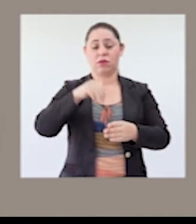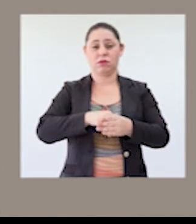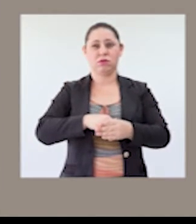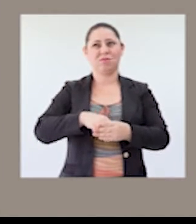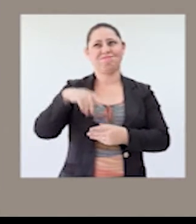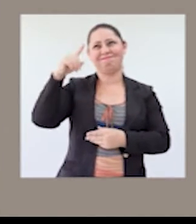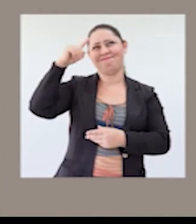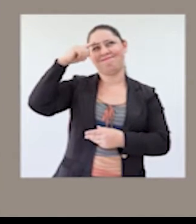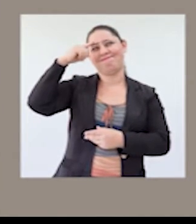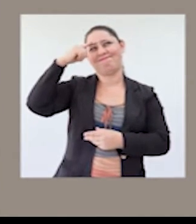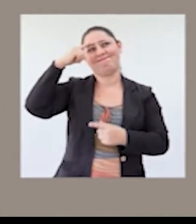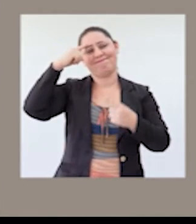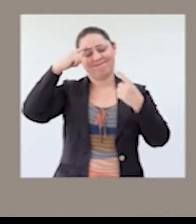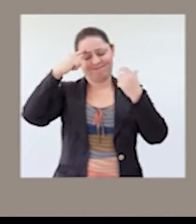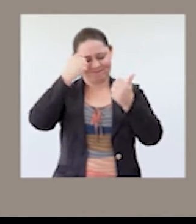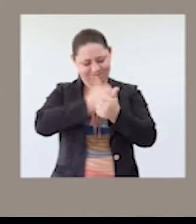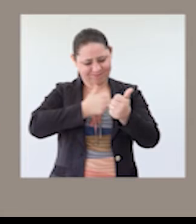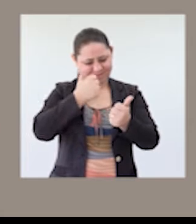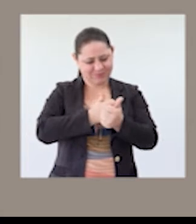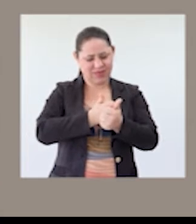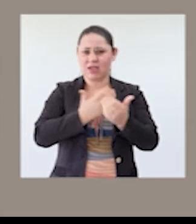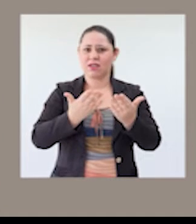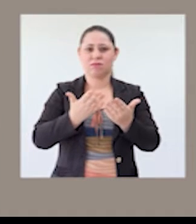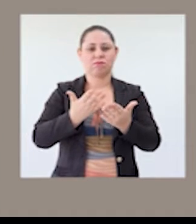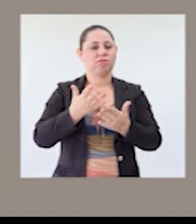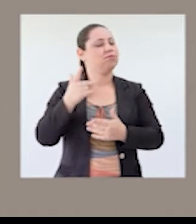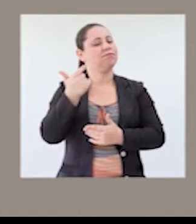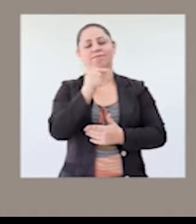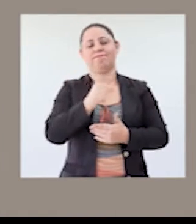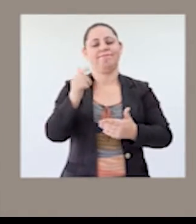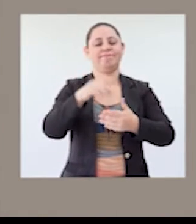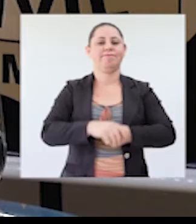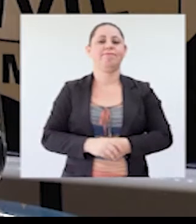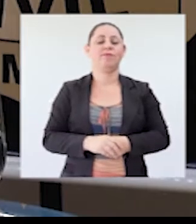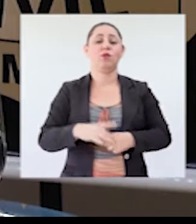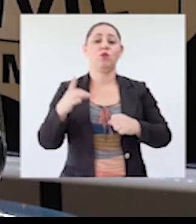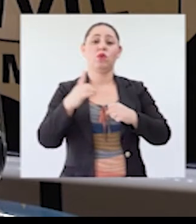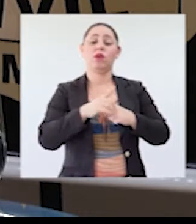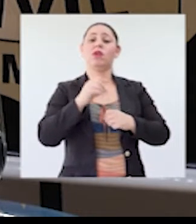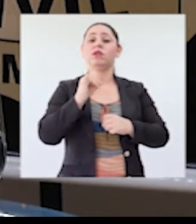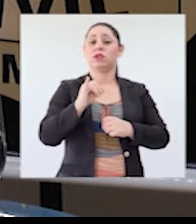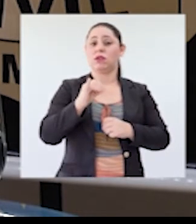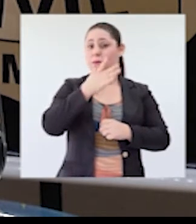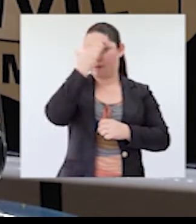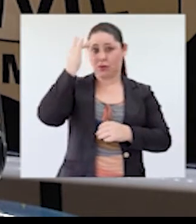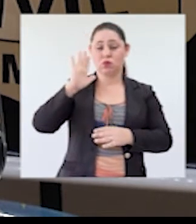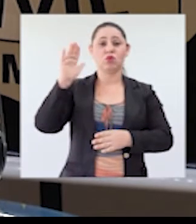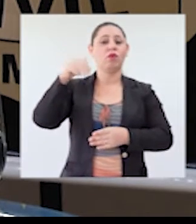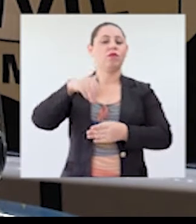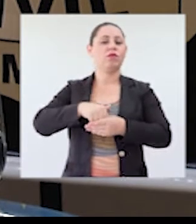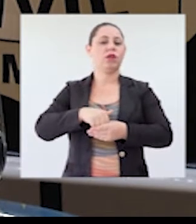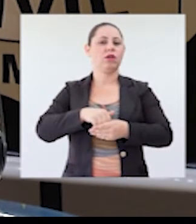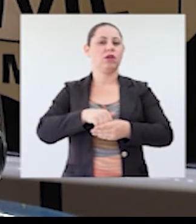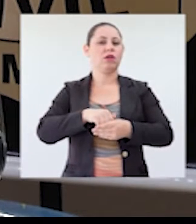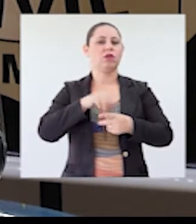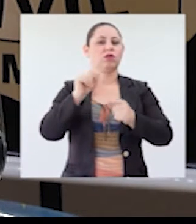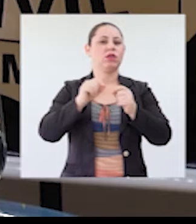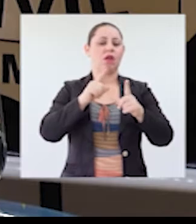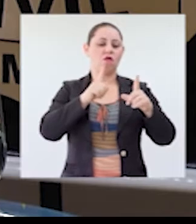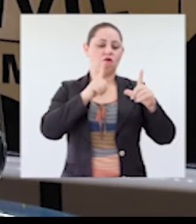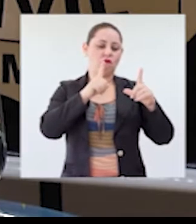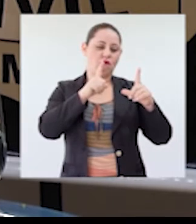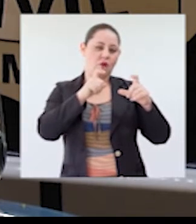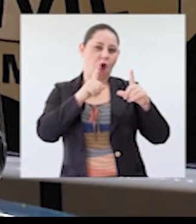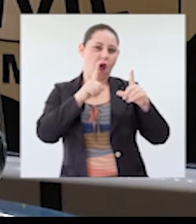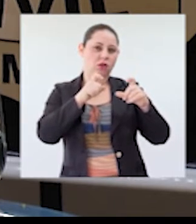Eu estou tentando aqui lembrar de alguma situação e, graças a Deus, não me recordo. Doutor, e caso o eleitor viole o voto,